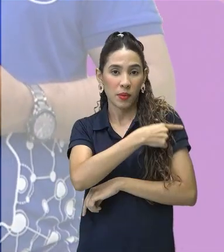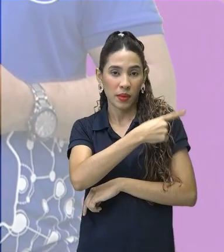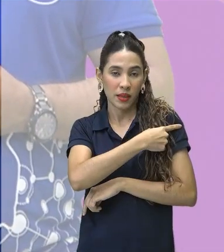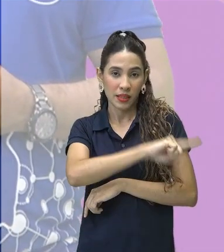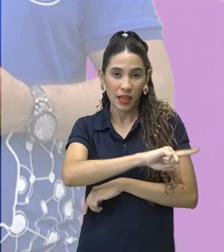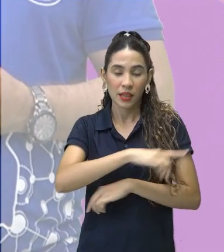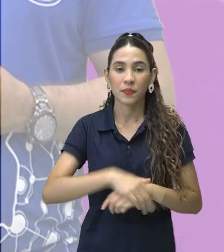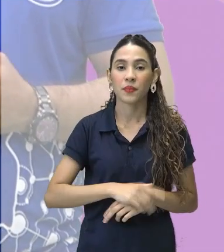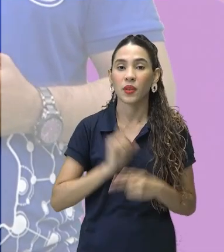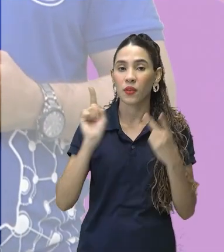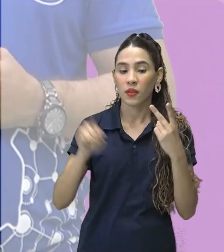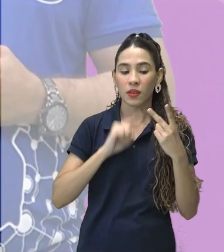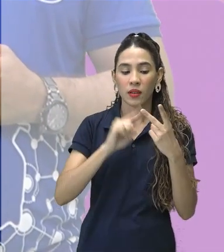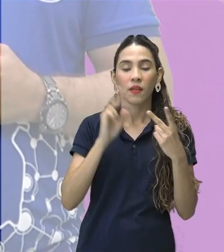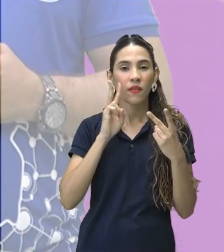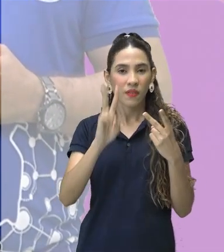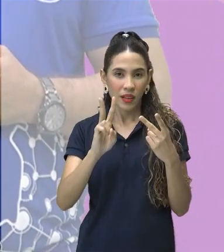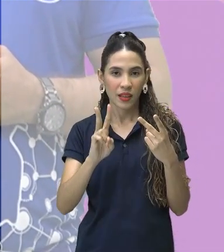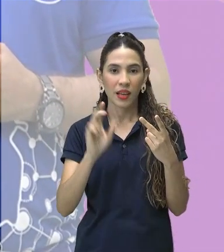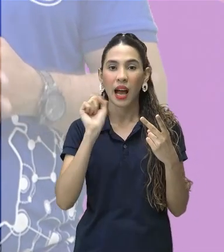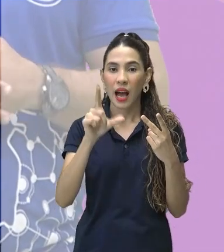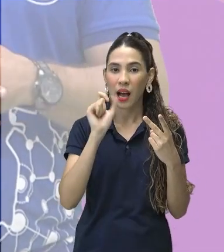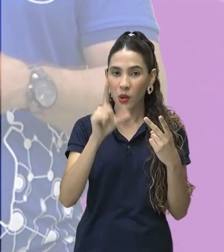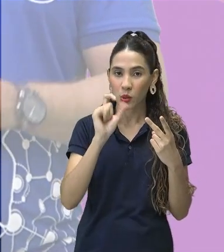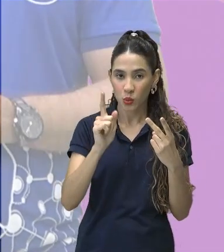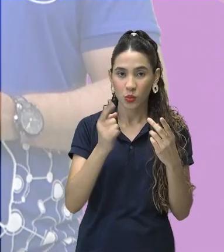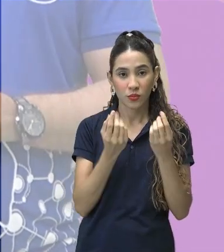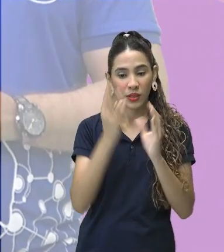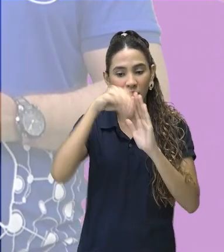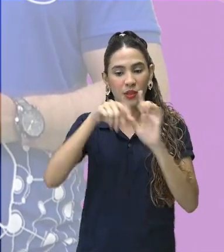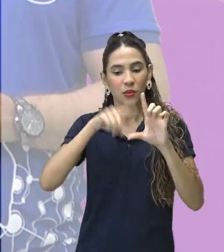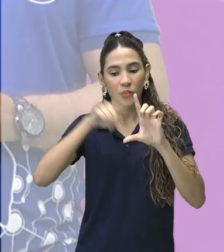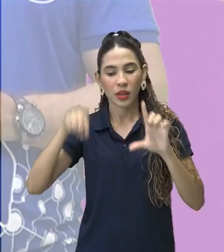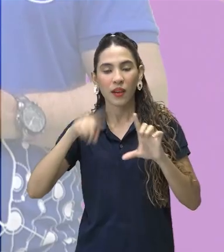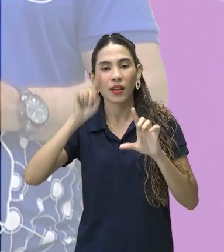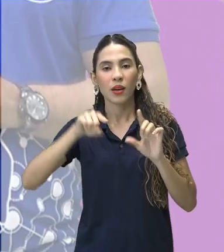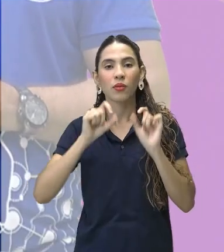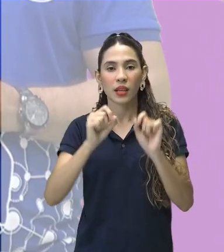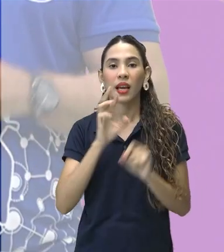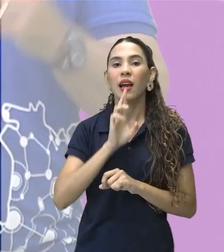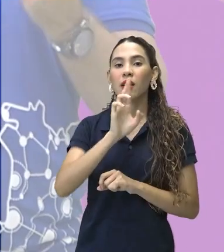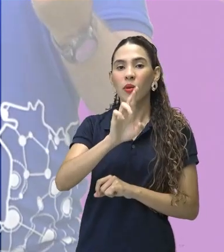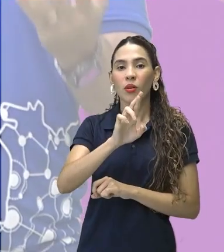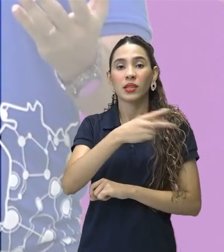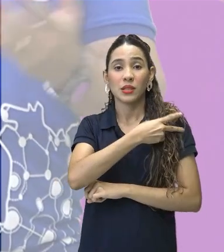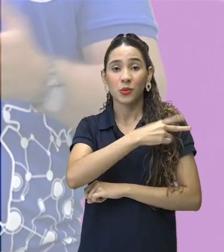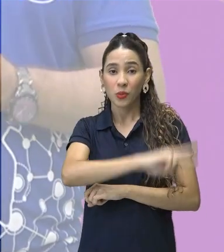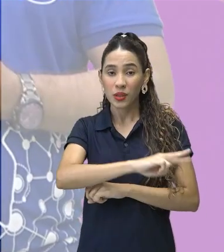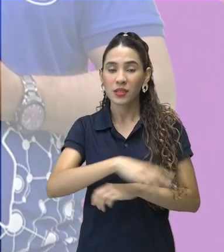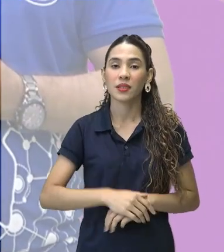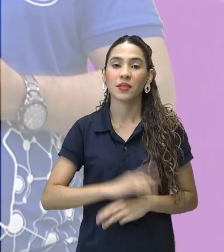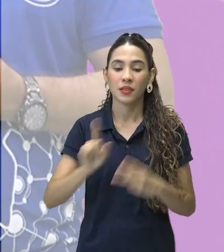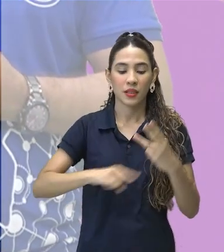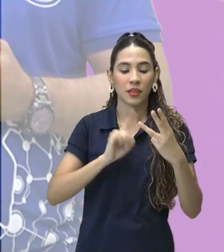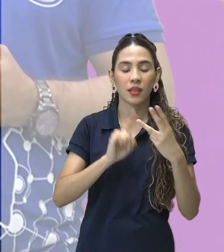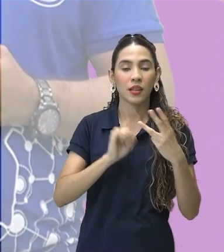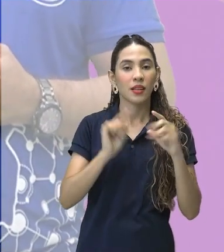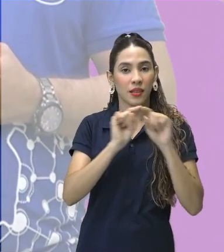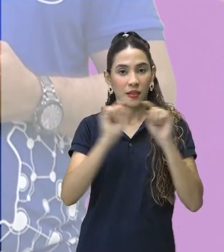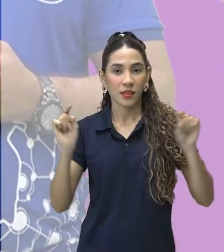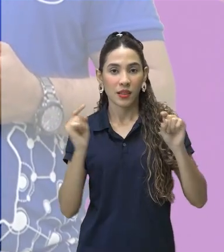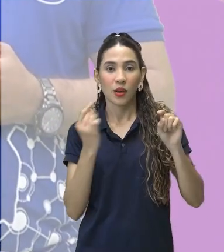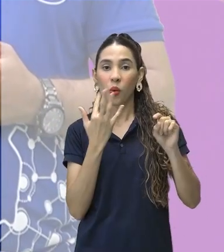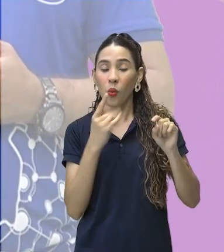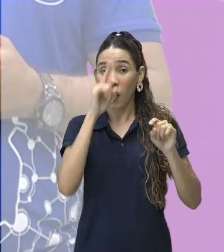série. Quando você vê uma linha azul no gráfico, você vai saber que são os resultados da segunda série. E quando você vê uma